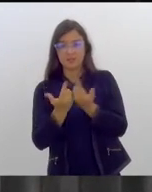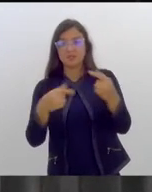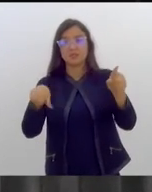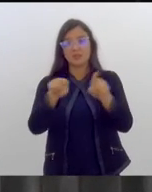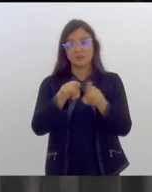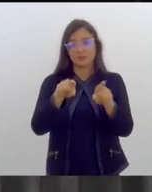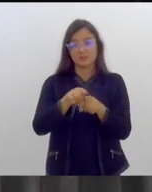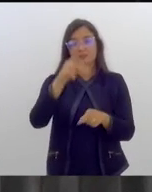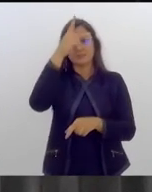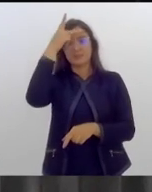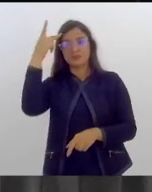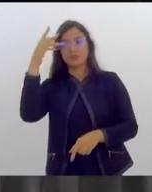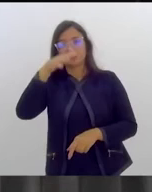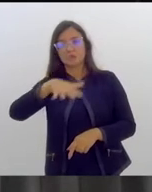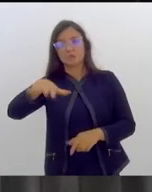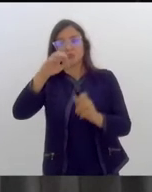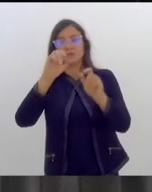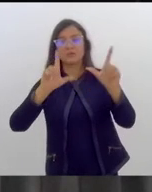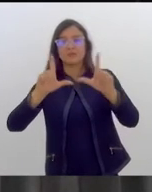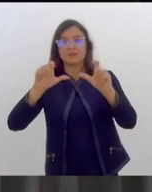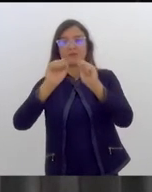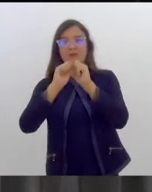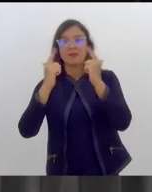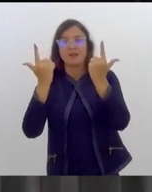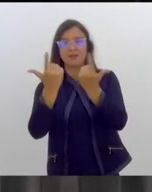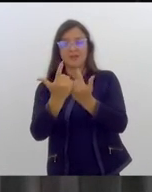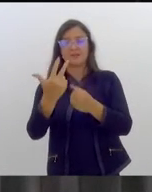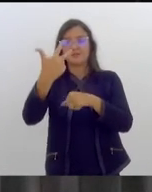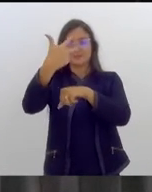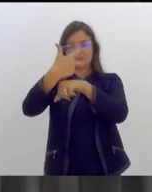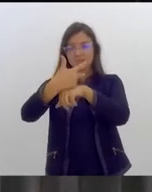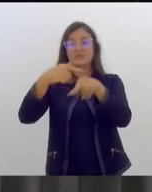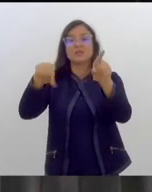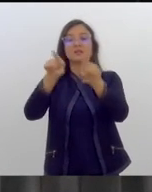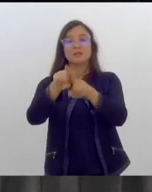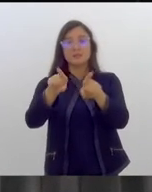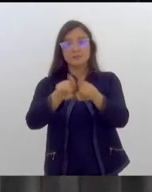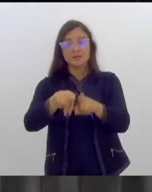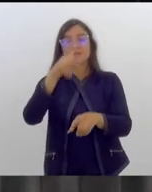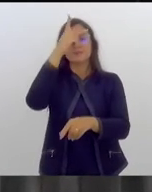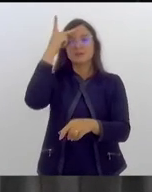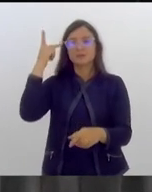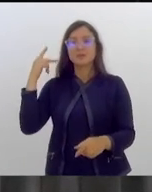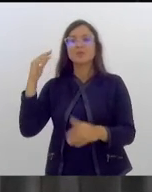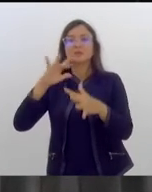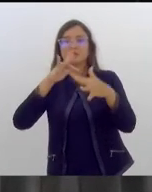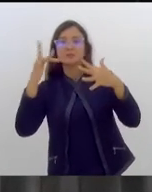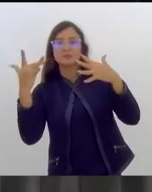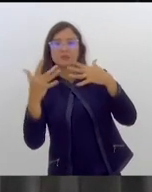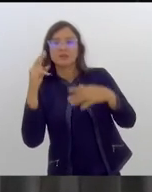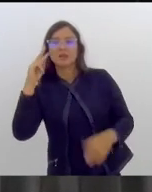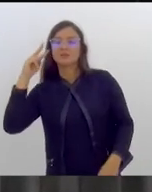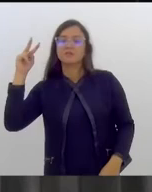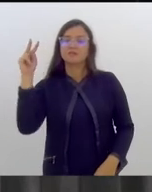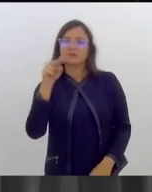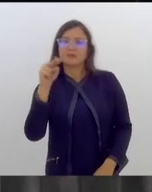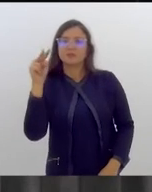assistem pela TV a leste e aqueles também que nos acompanham pelas redes sociais